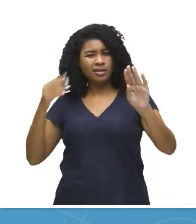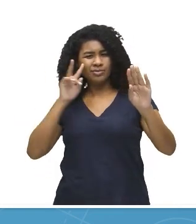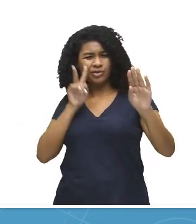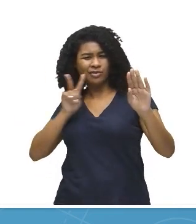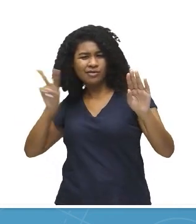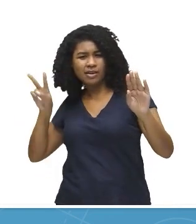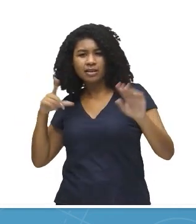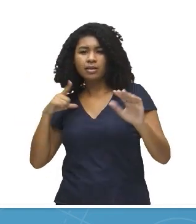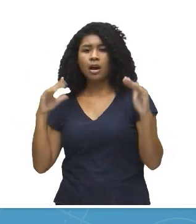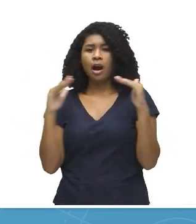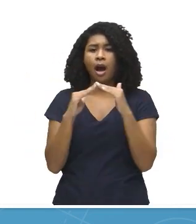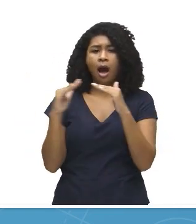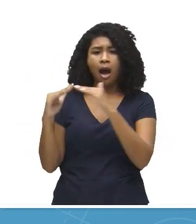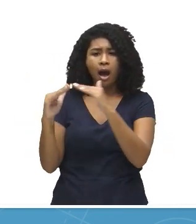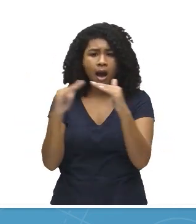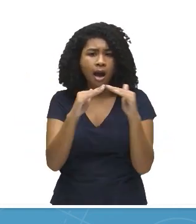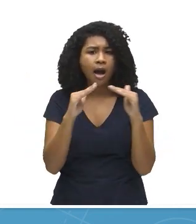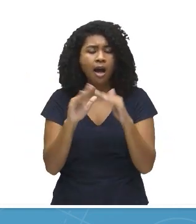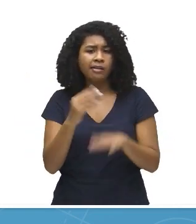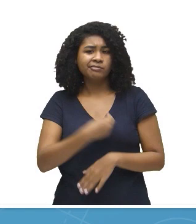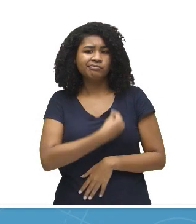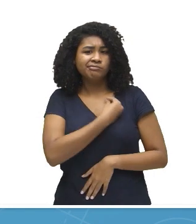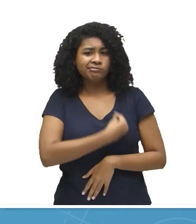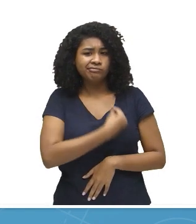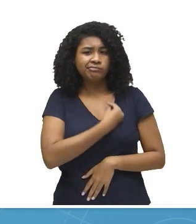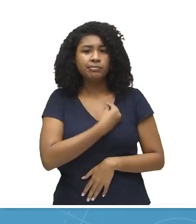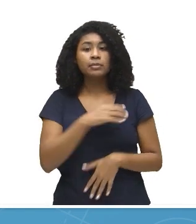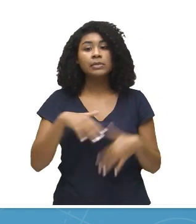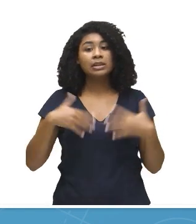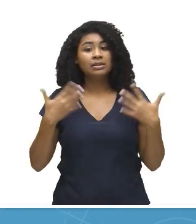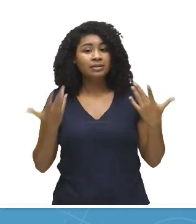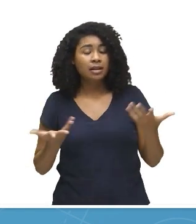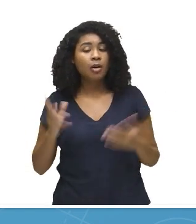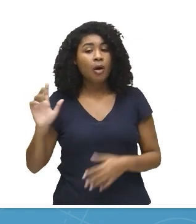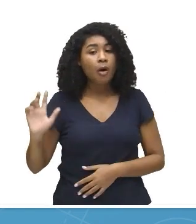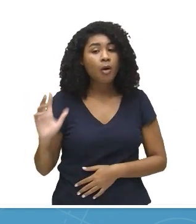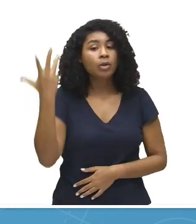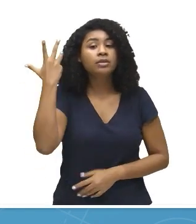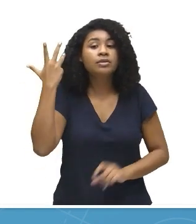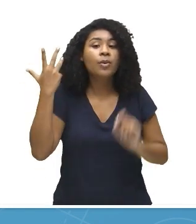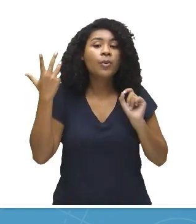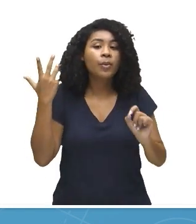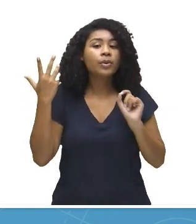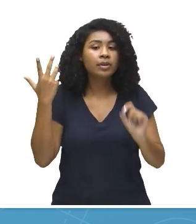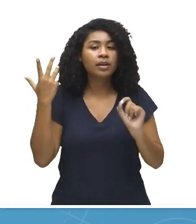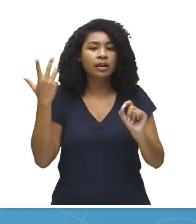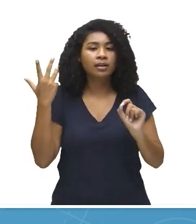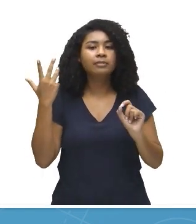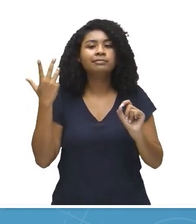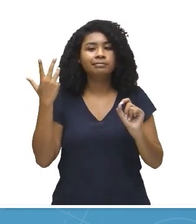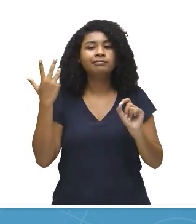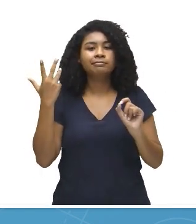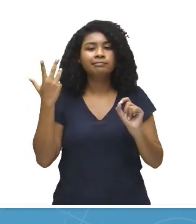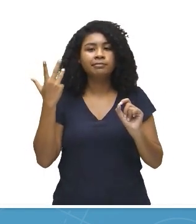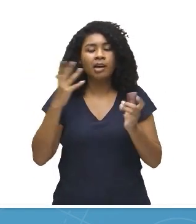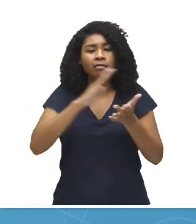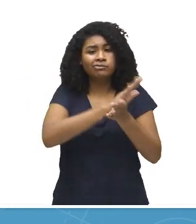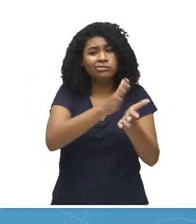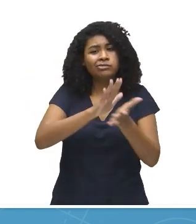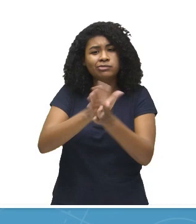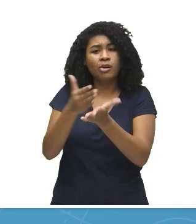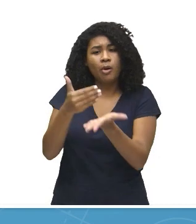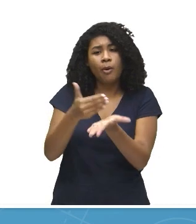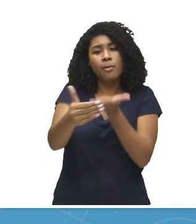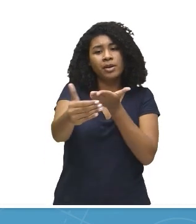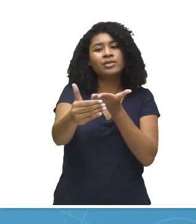construções de casas, de moradias, né? Então aí já ocorreu o desmatamento nessa área e com o